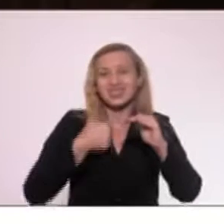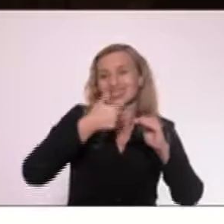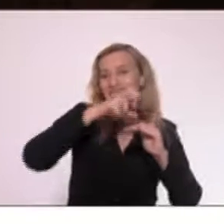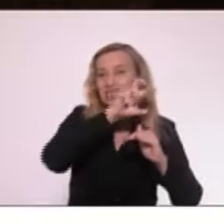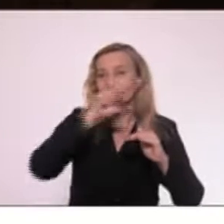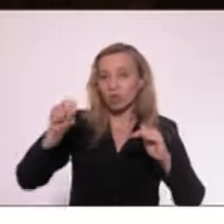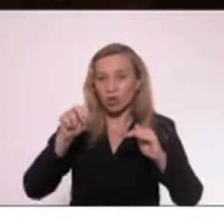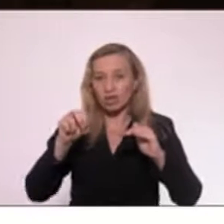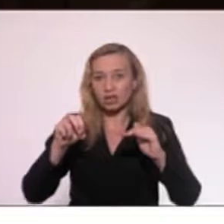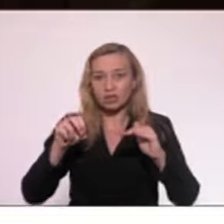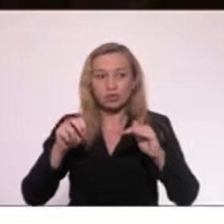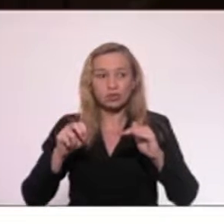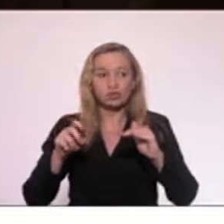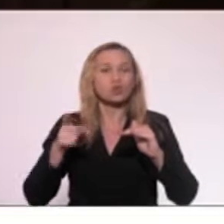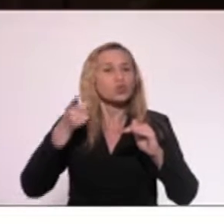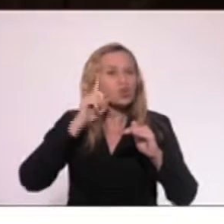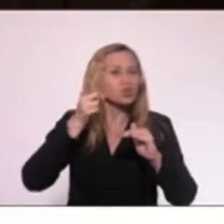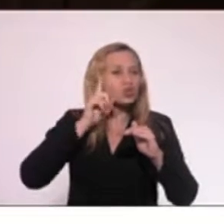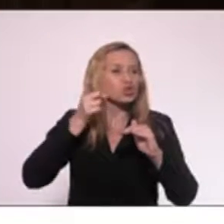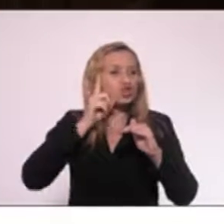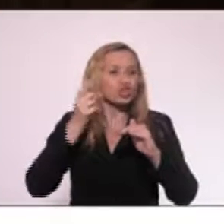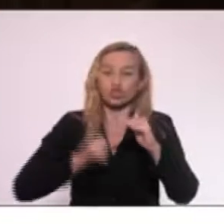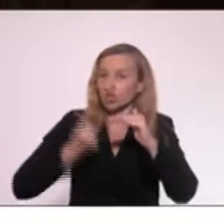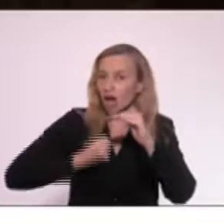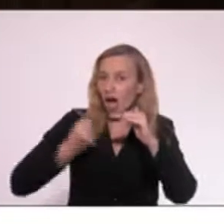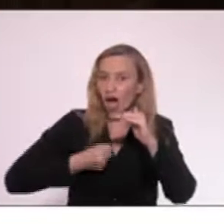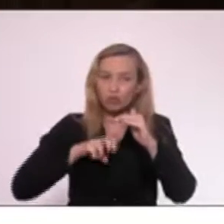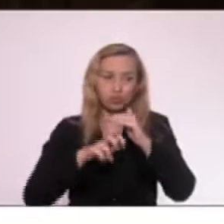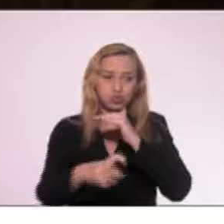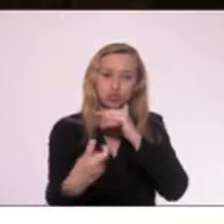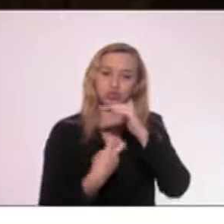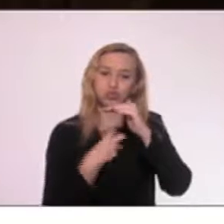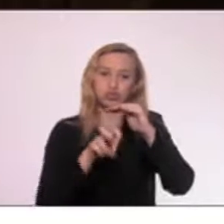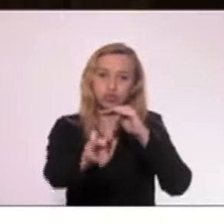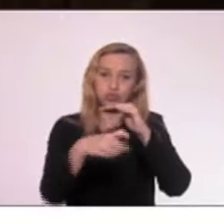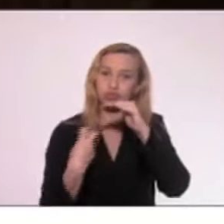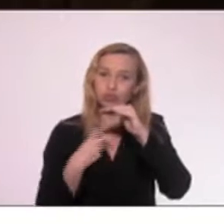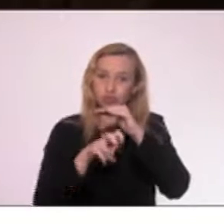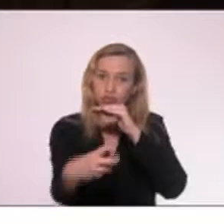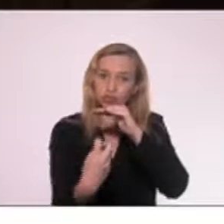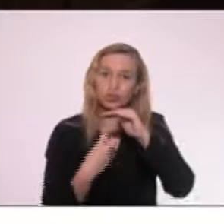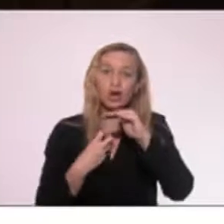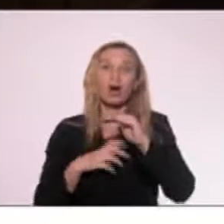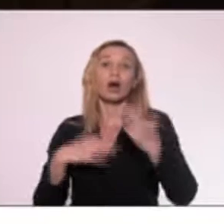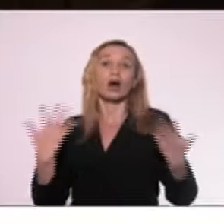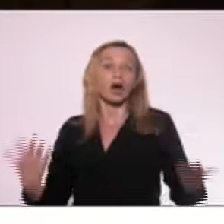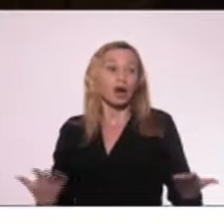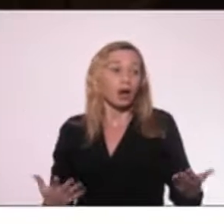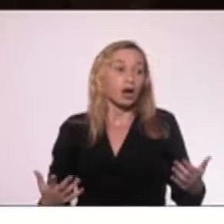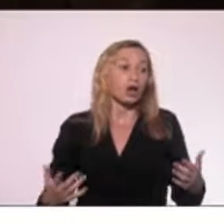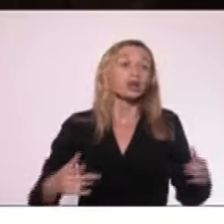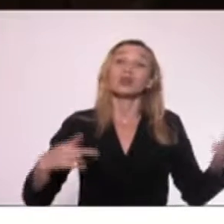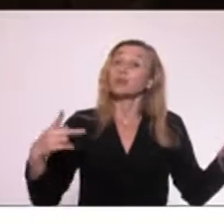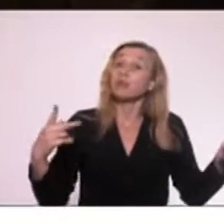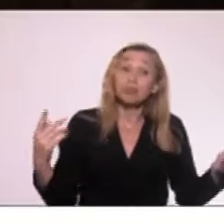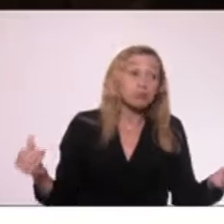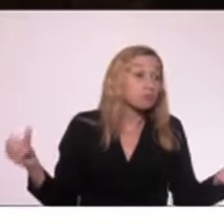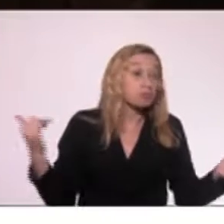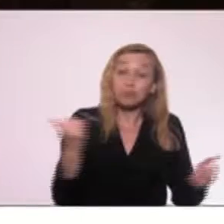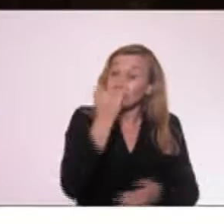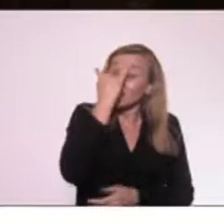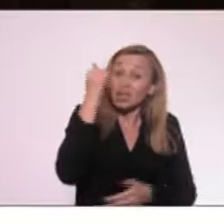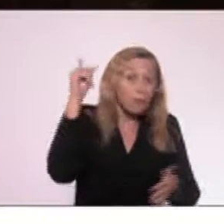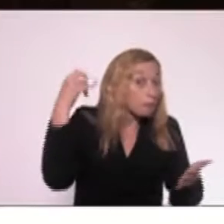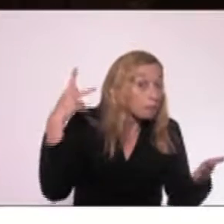150 mil veículos por dia, né, nos dois sentidos, e promover uma tragédia